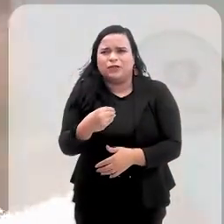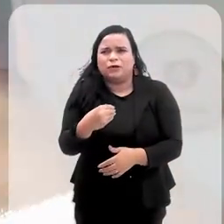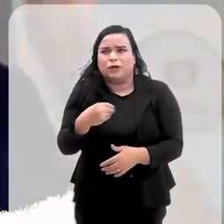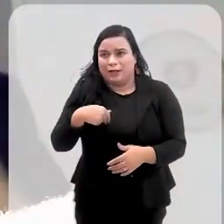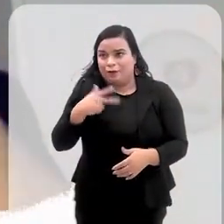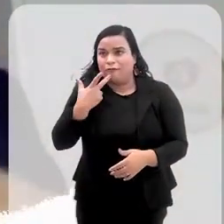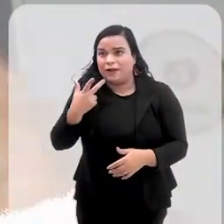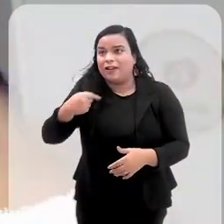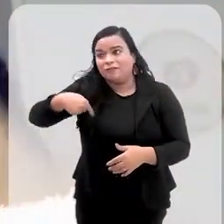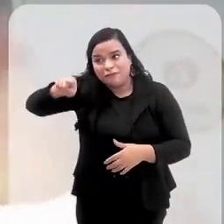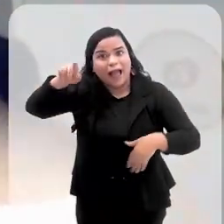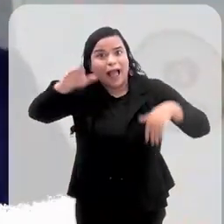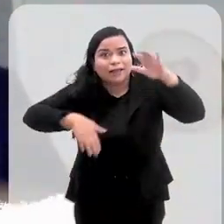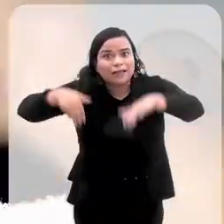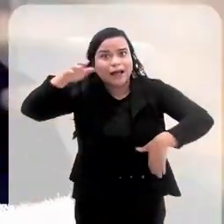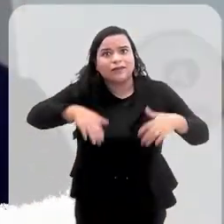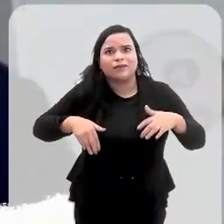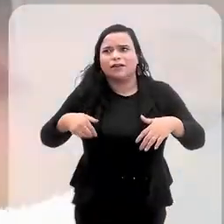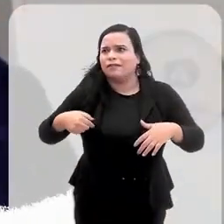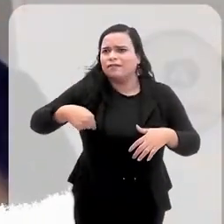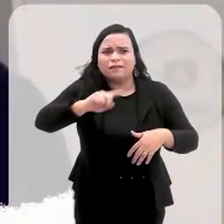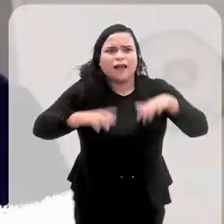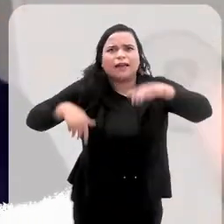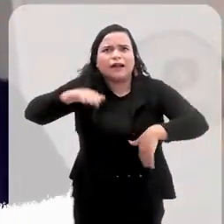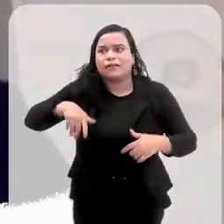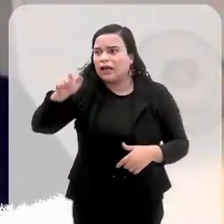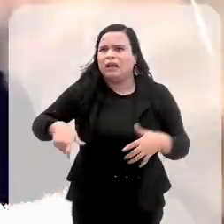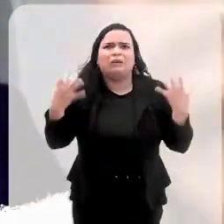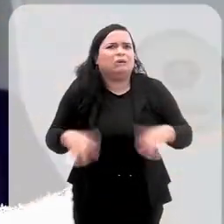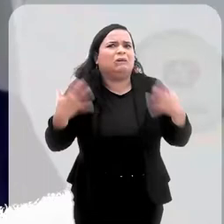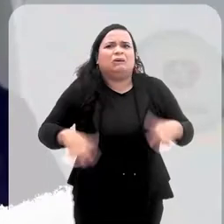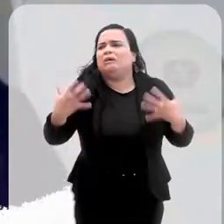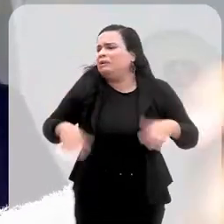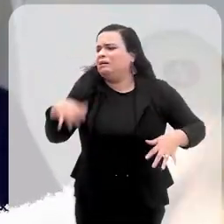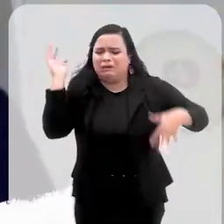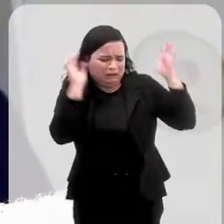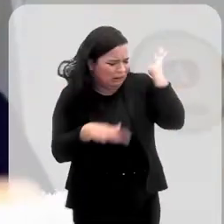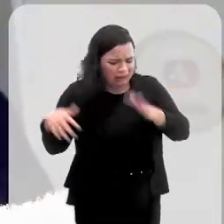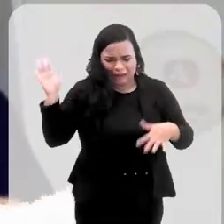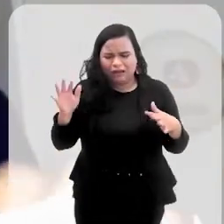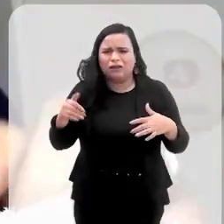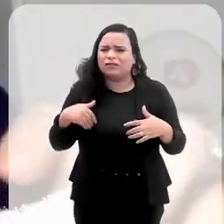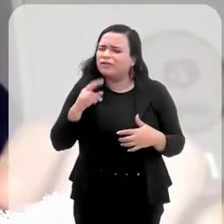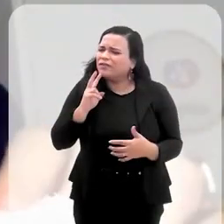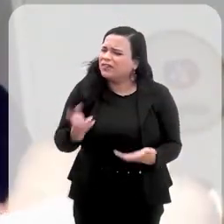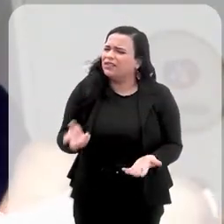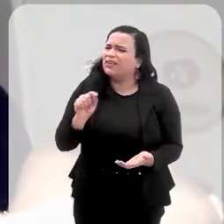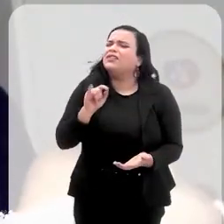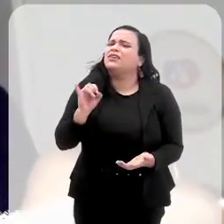ia, se batia, ela falou: meu filho, o que que é isso? Ele foi para o quarto, voltou